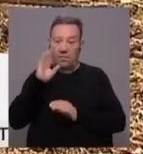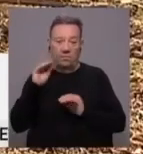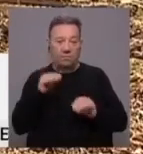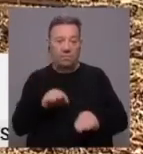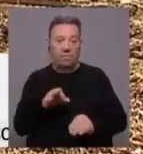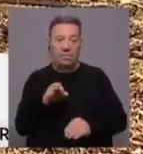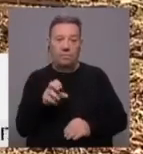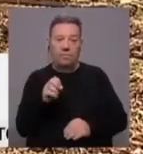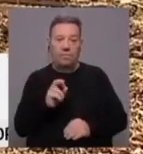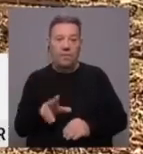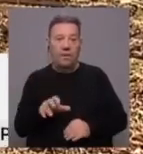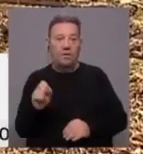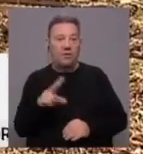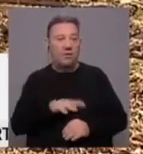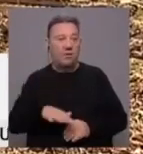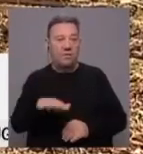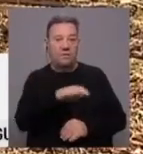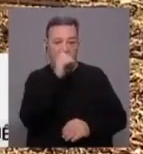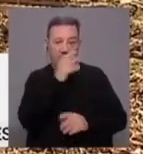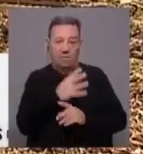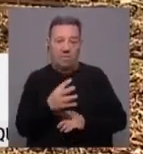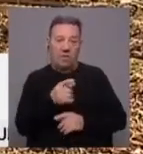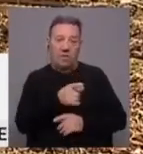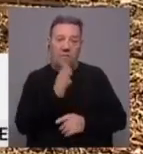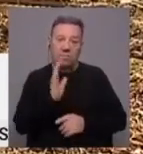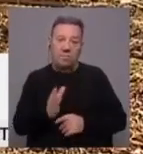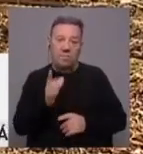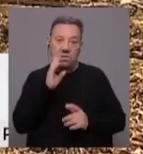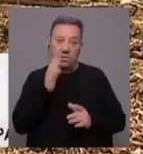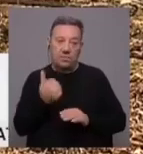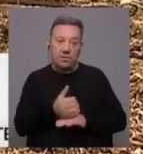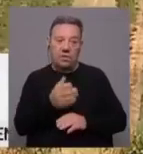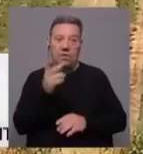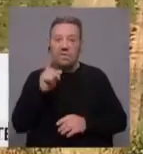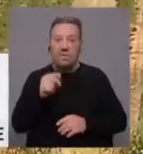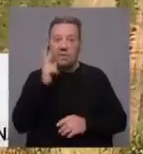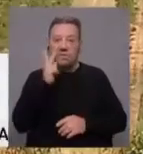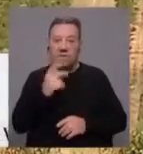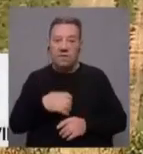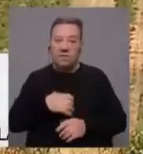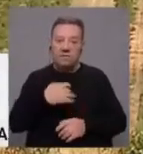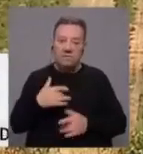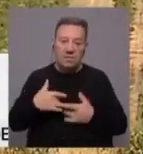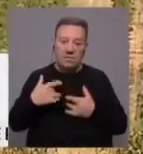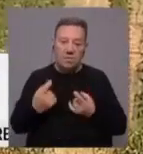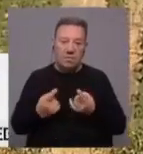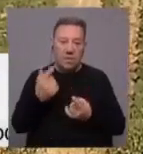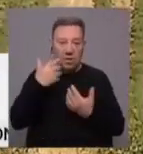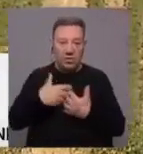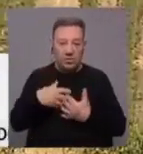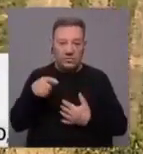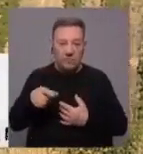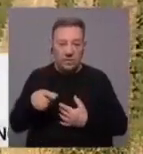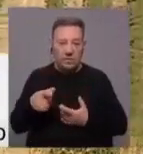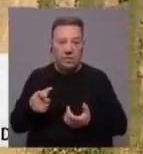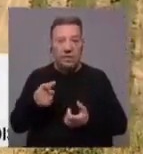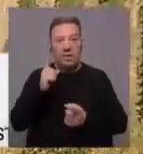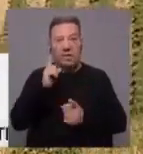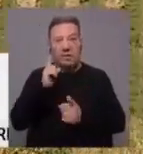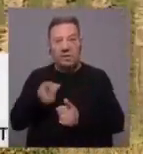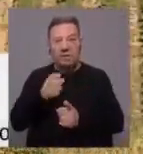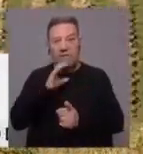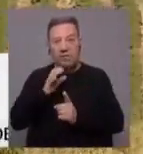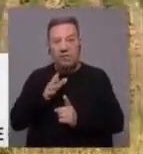Tem que ter nas suas exploração bem como se vê sintomas de alguma forma são os respeitos devem